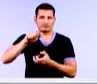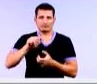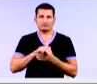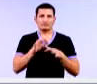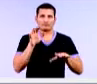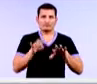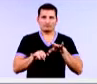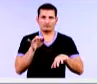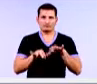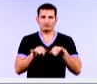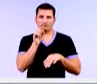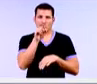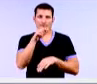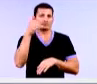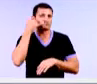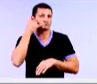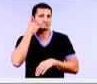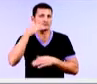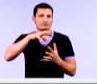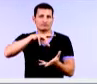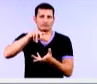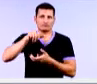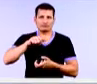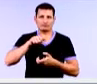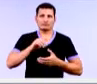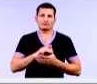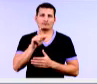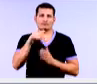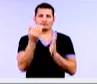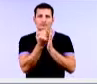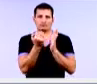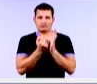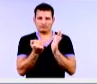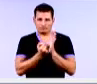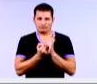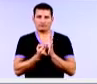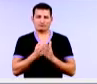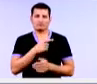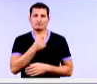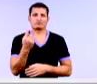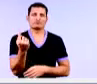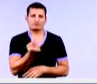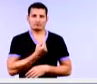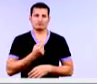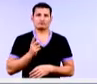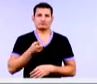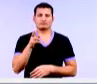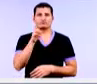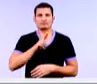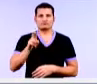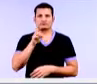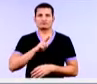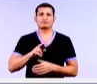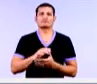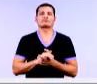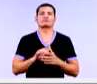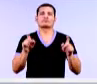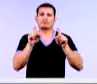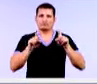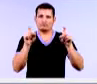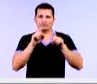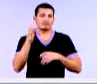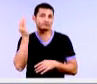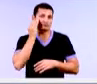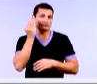escreva Olá Mundo. É um programinha clássico que nós utilizamos na informática, né, de